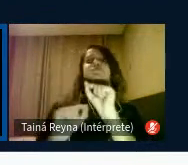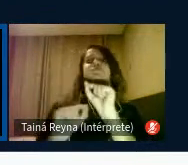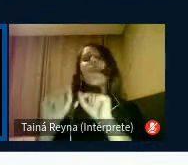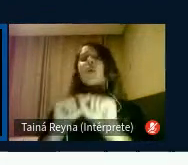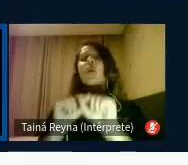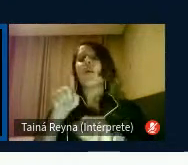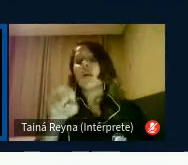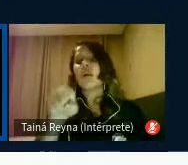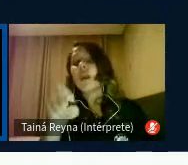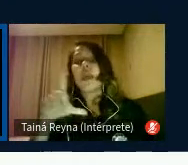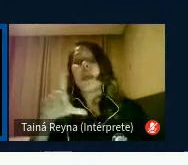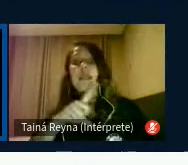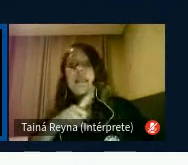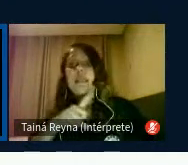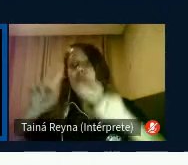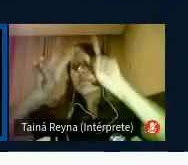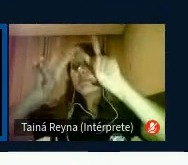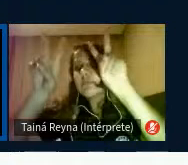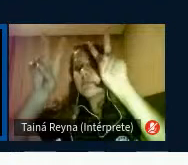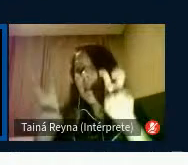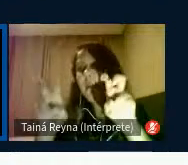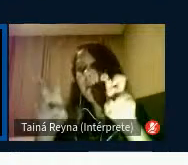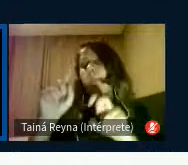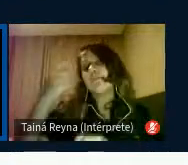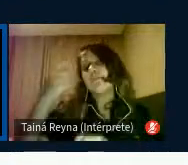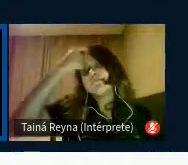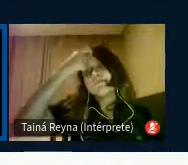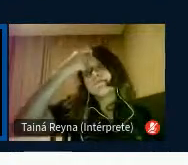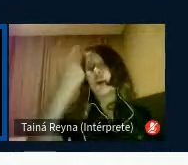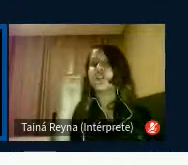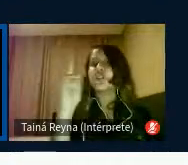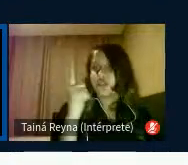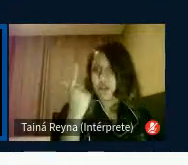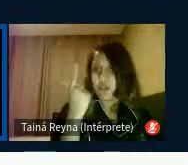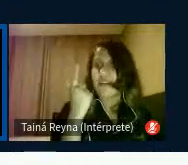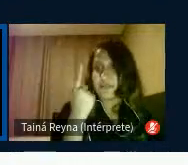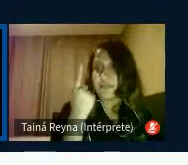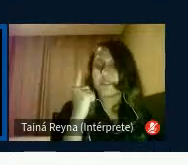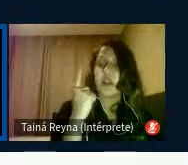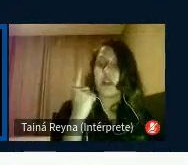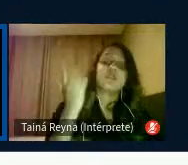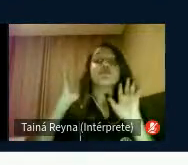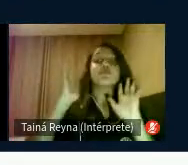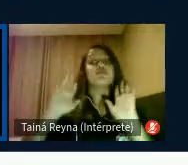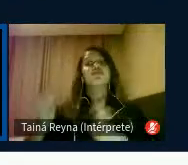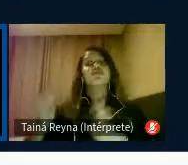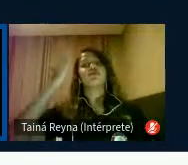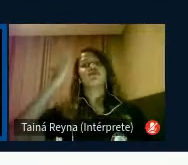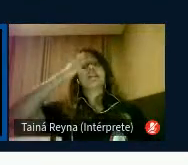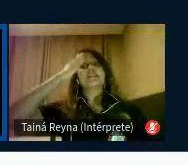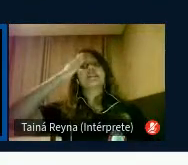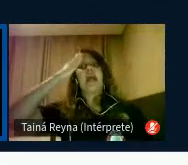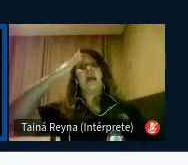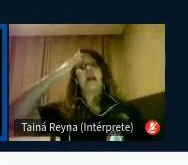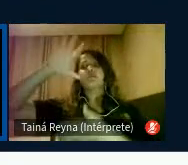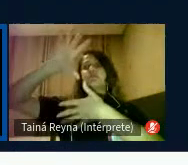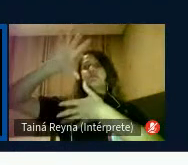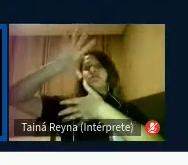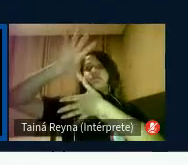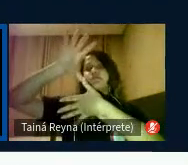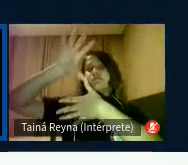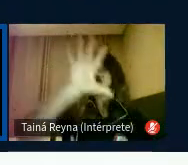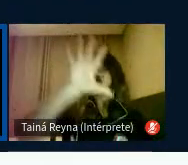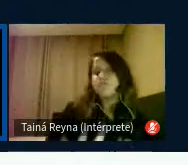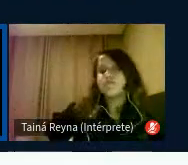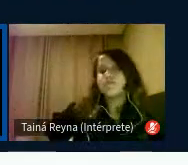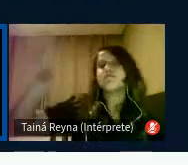pouquinho de noção de geografia, a gente já sabe que o continente americano, sul-americano, a gente está